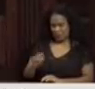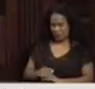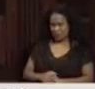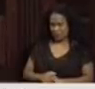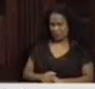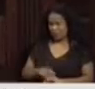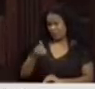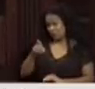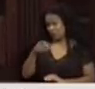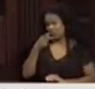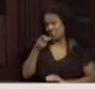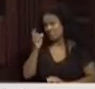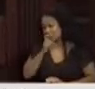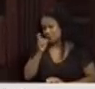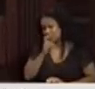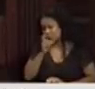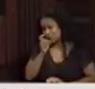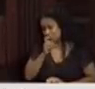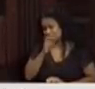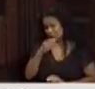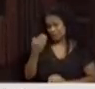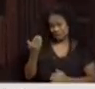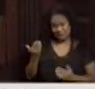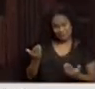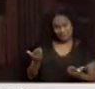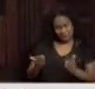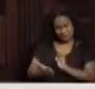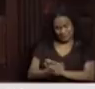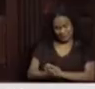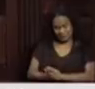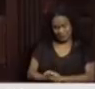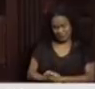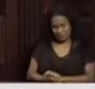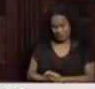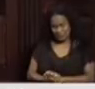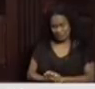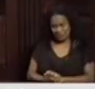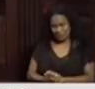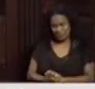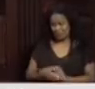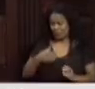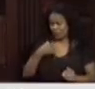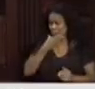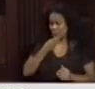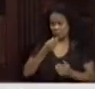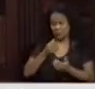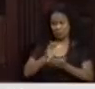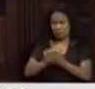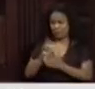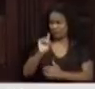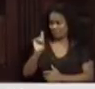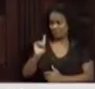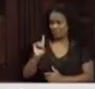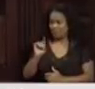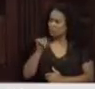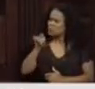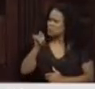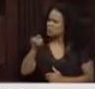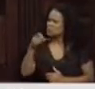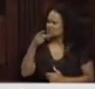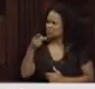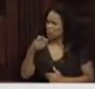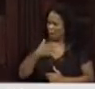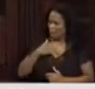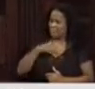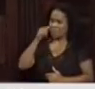era mentira. Eu não conheço sua esposa. Meu marido era mentira, porque... Mas o senhor diria, minha